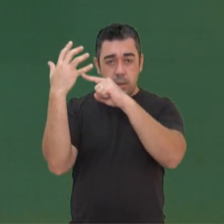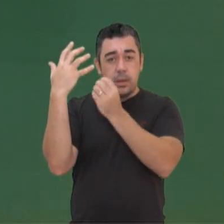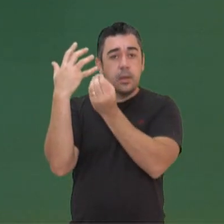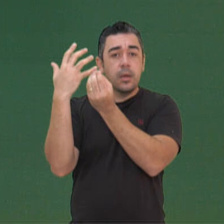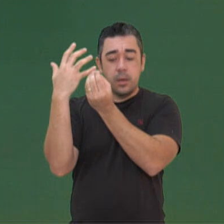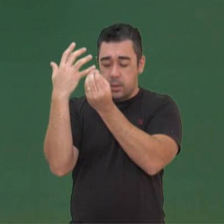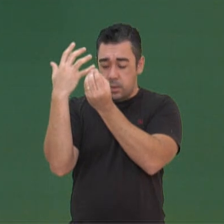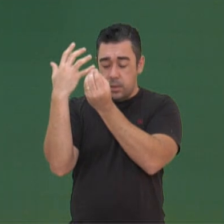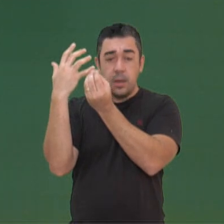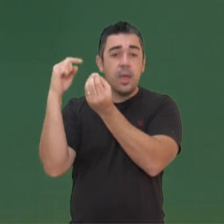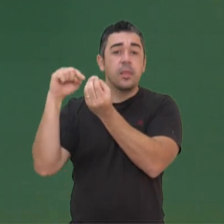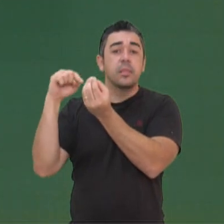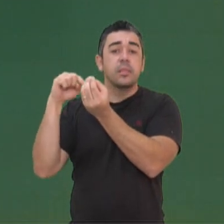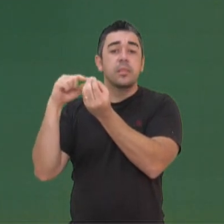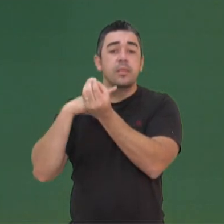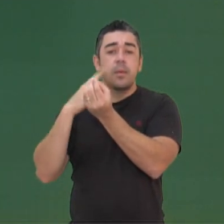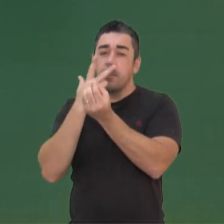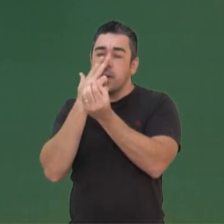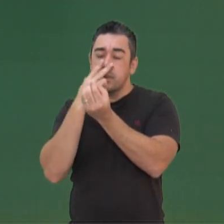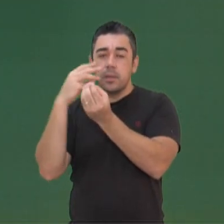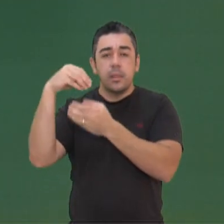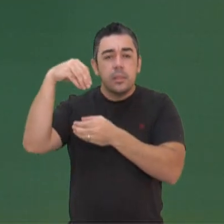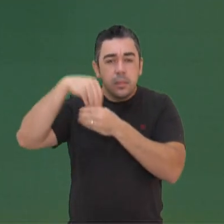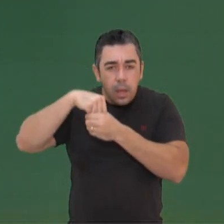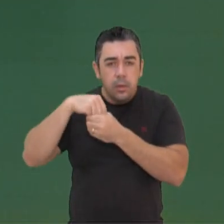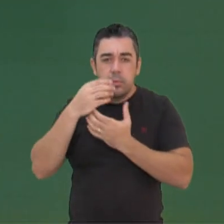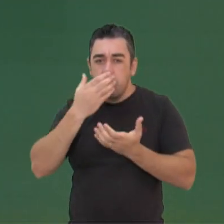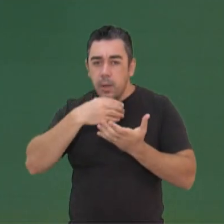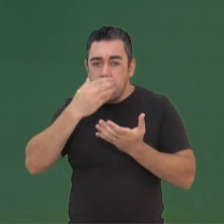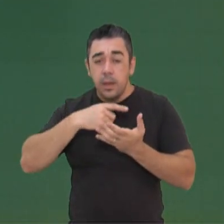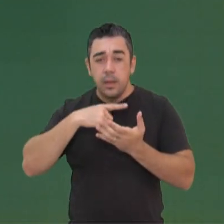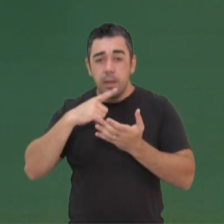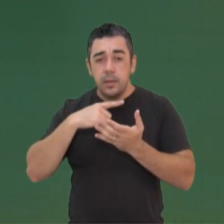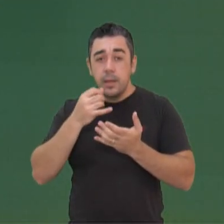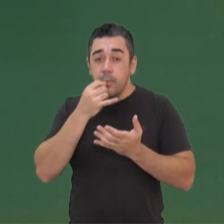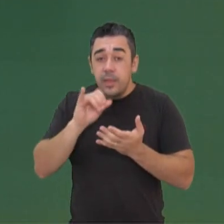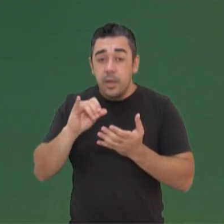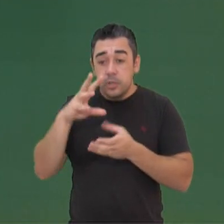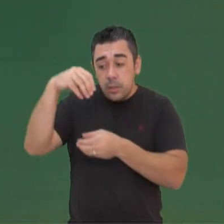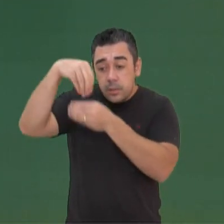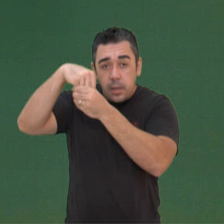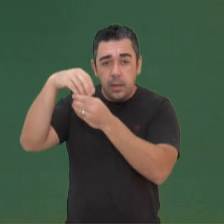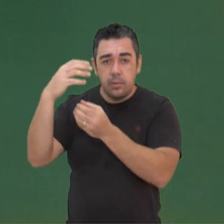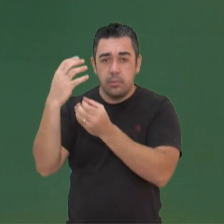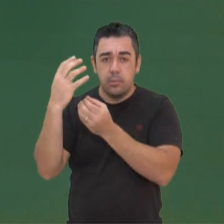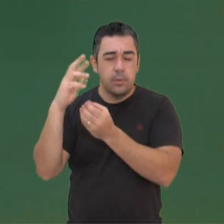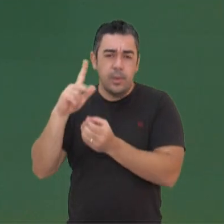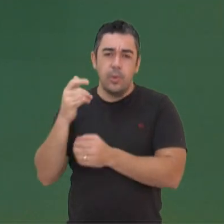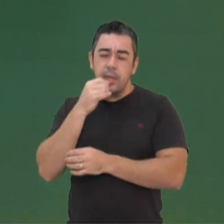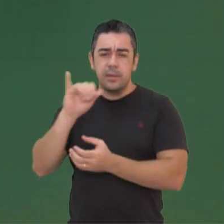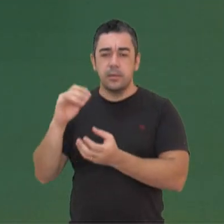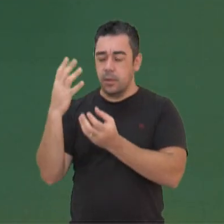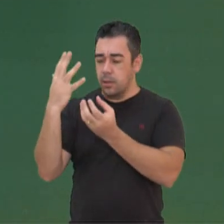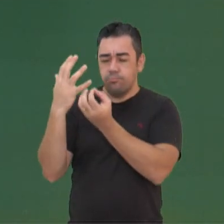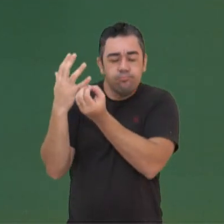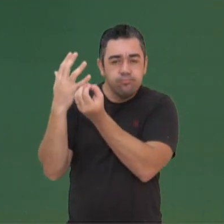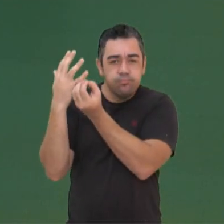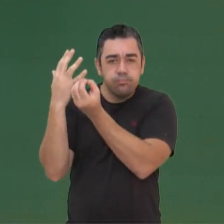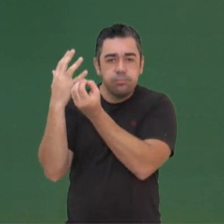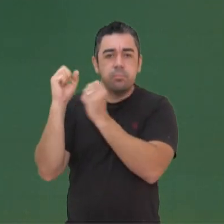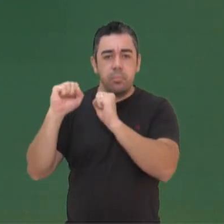uma energia guardada, uma energia armazenada, uma energia reservada, uma energia que pode vir a